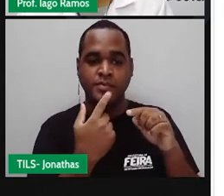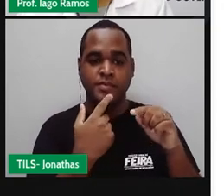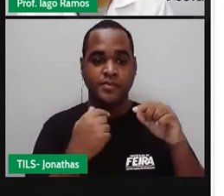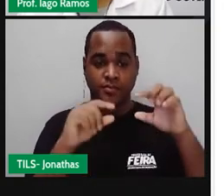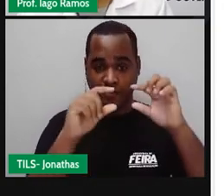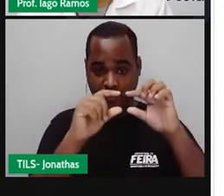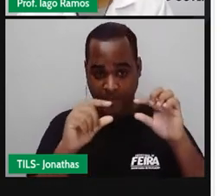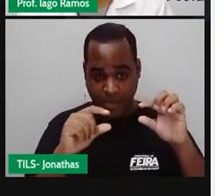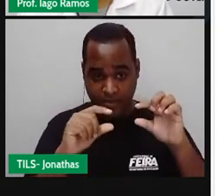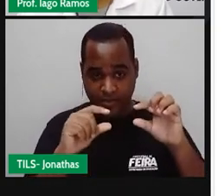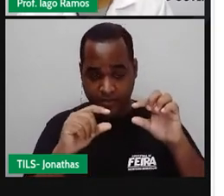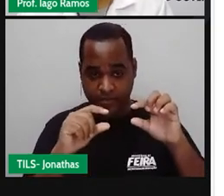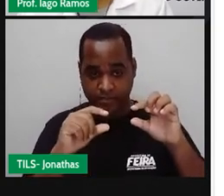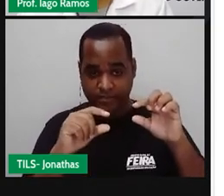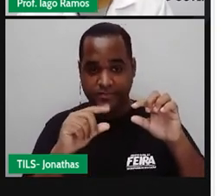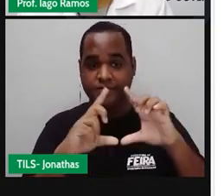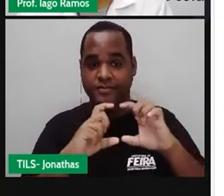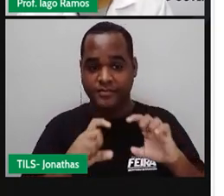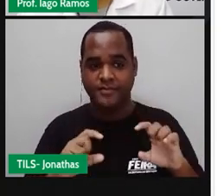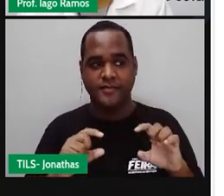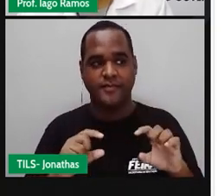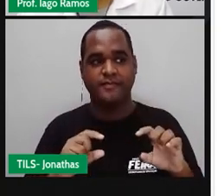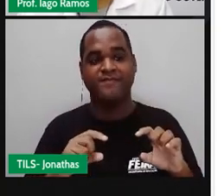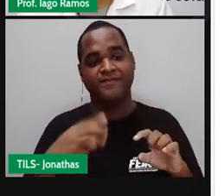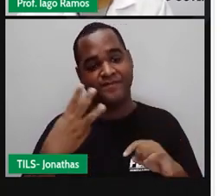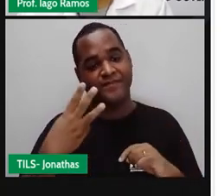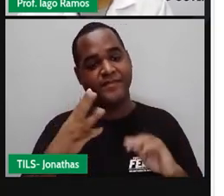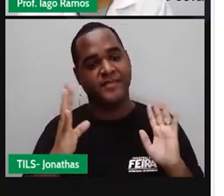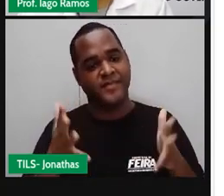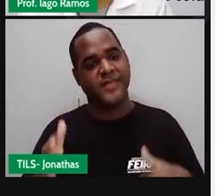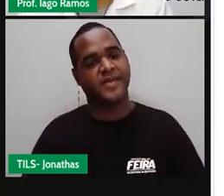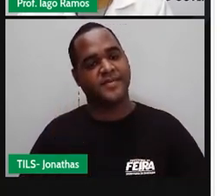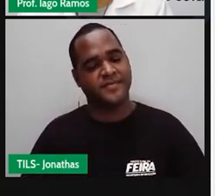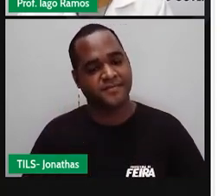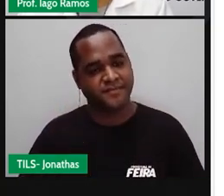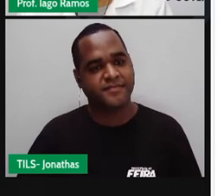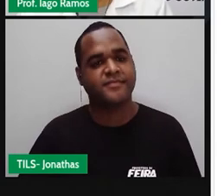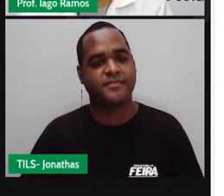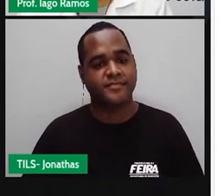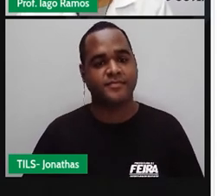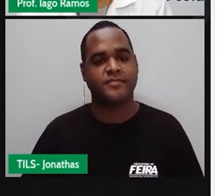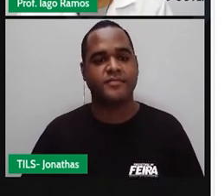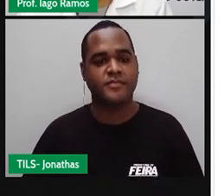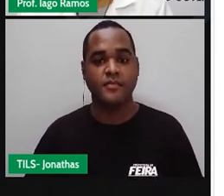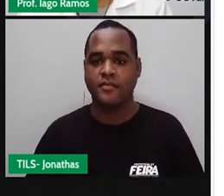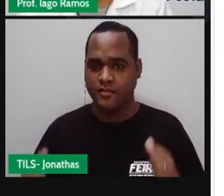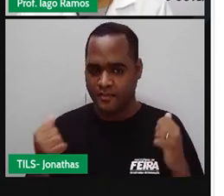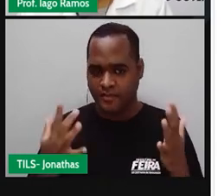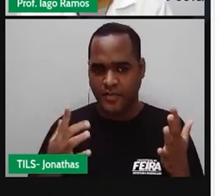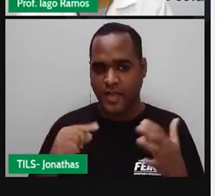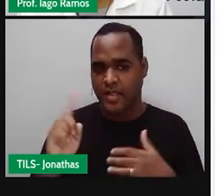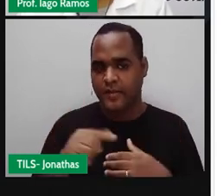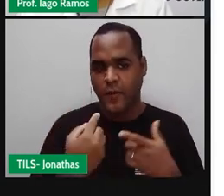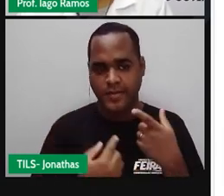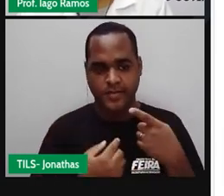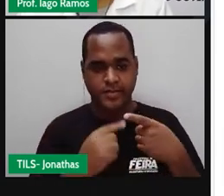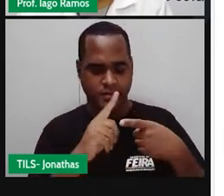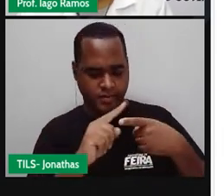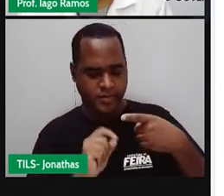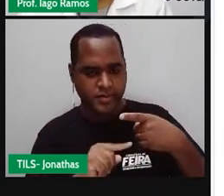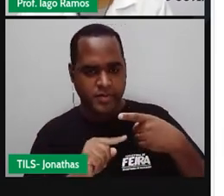quanto nessa segunda quanto nessa terceira pronto quando as frações